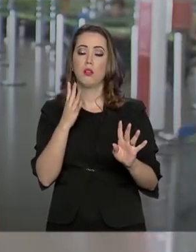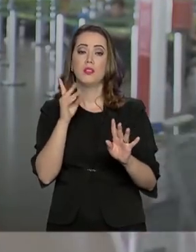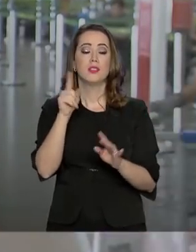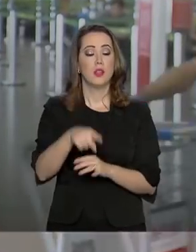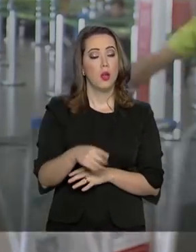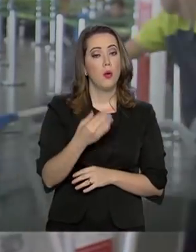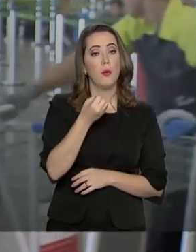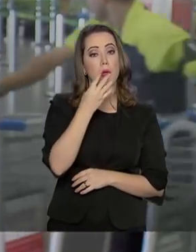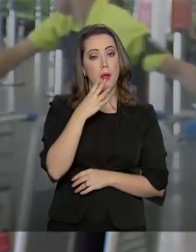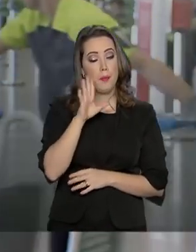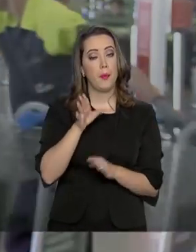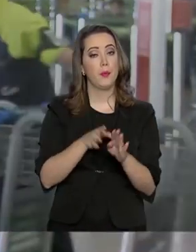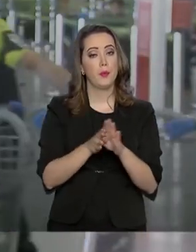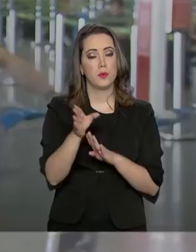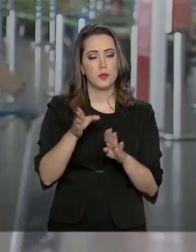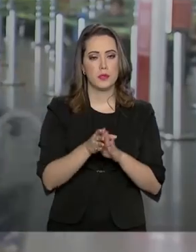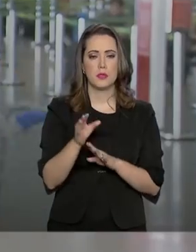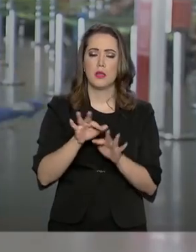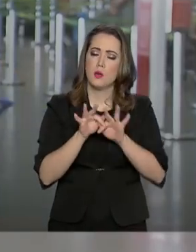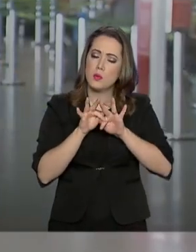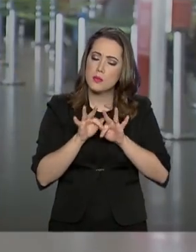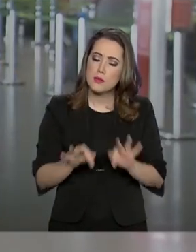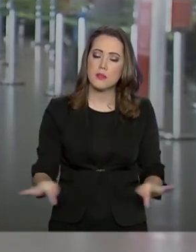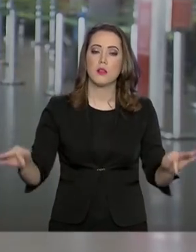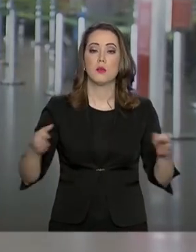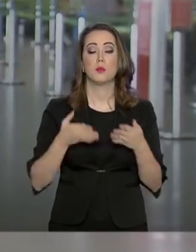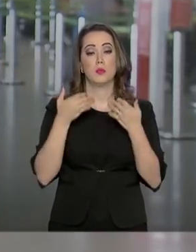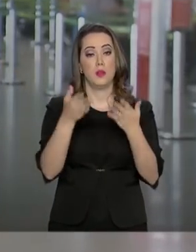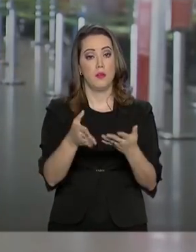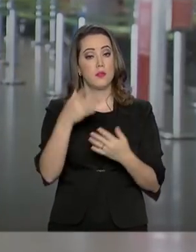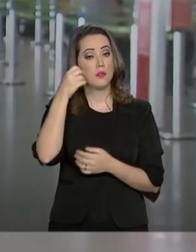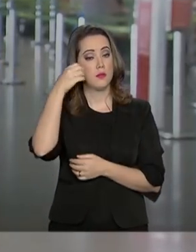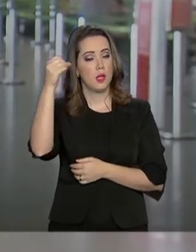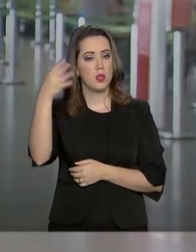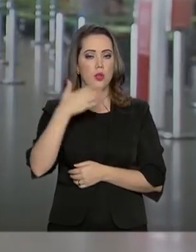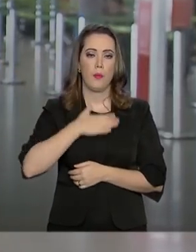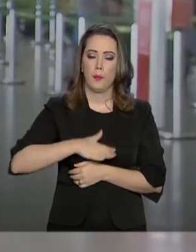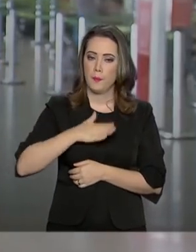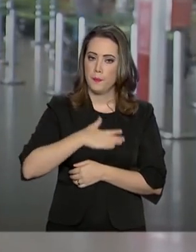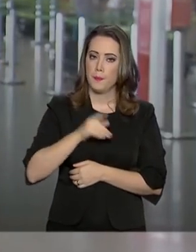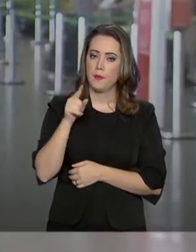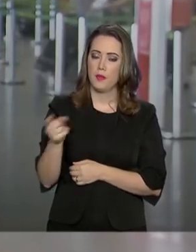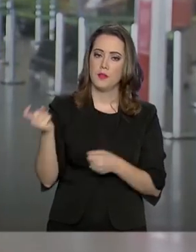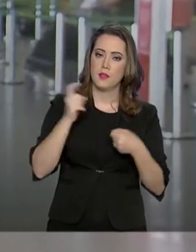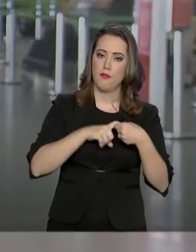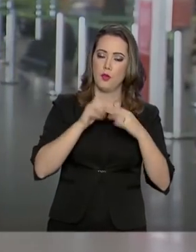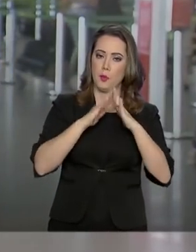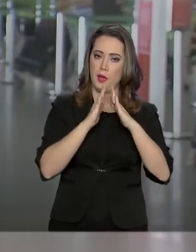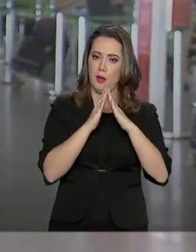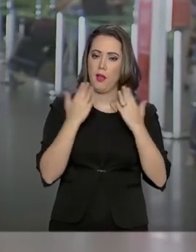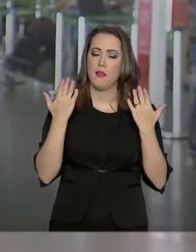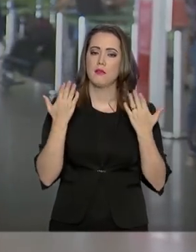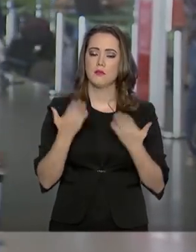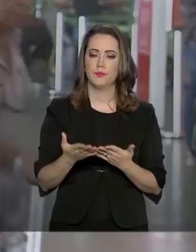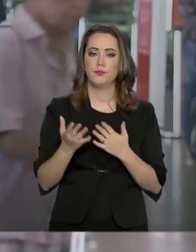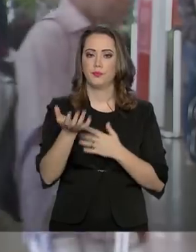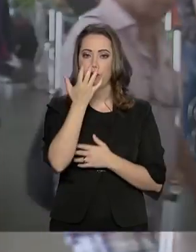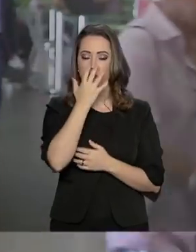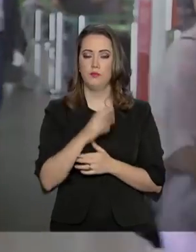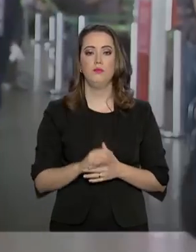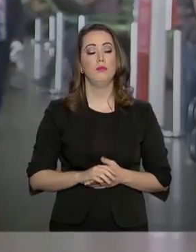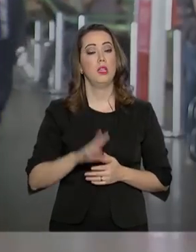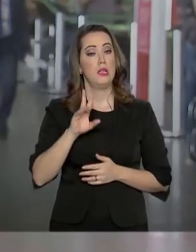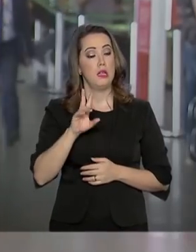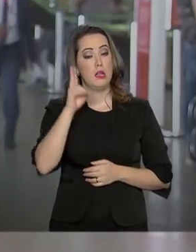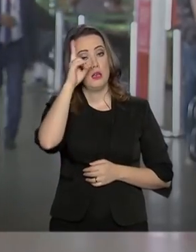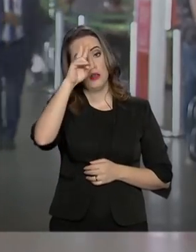bom seguir algumas orientações simples para fazer uma viagem tranquila nessa volta para casa do carnaval.